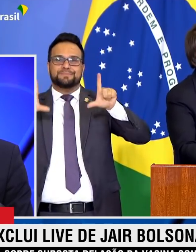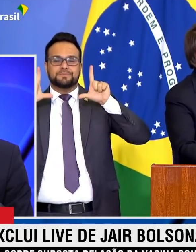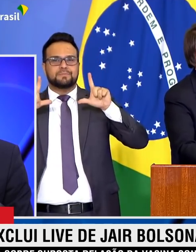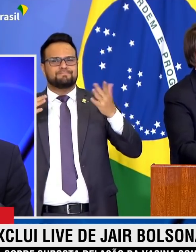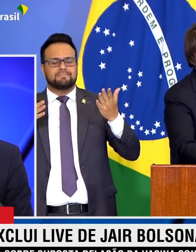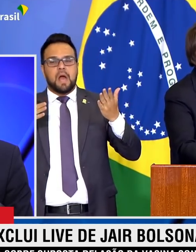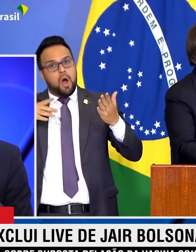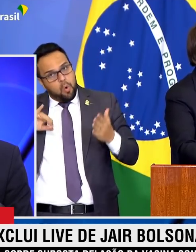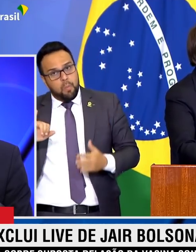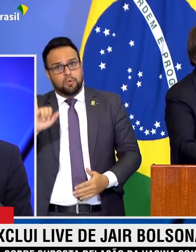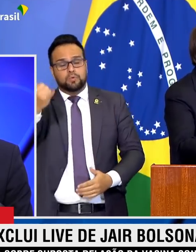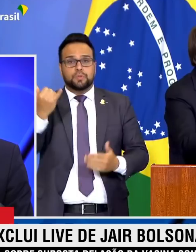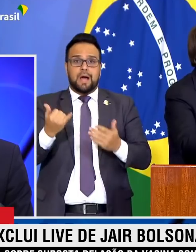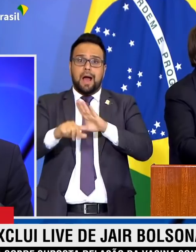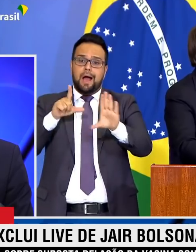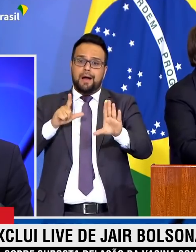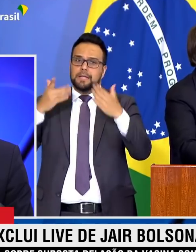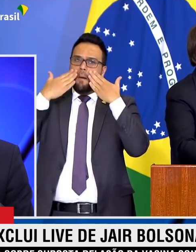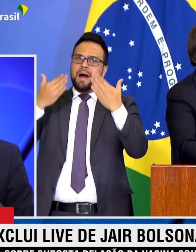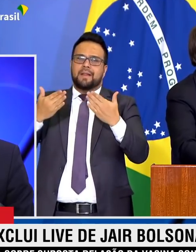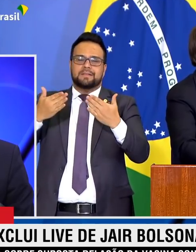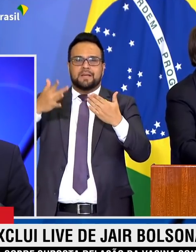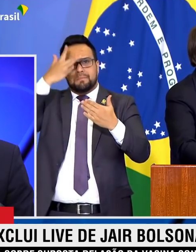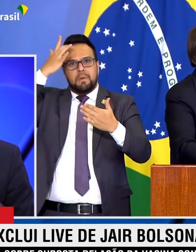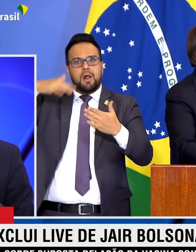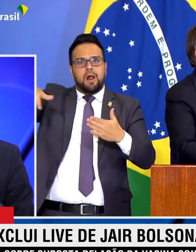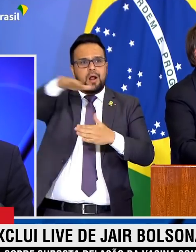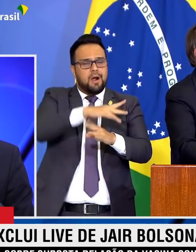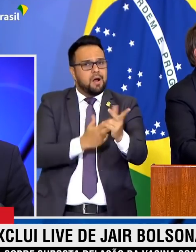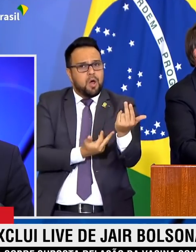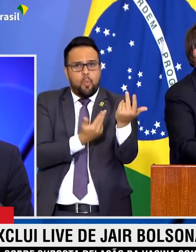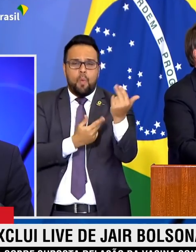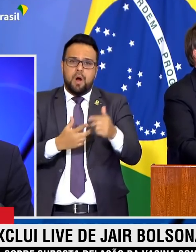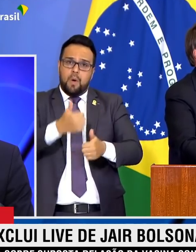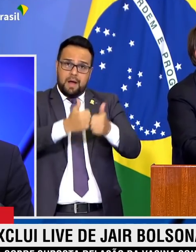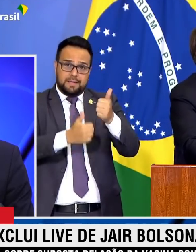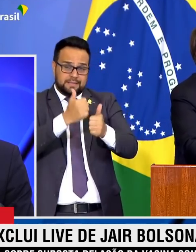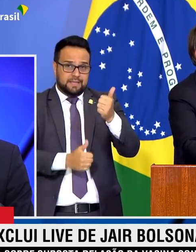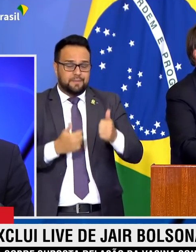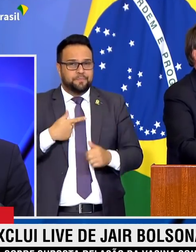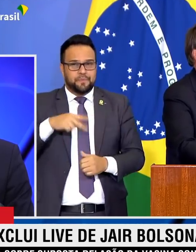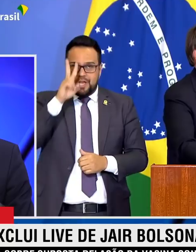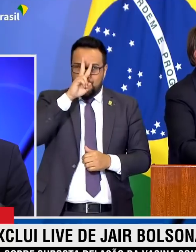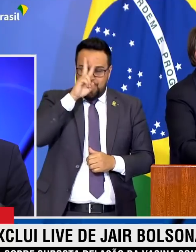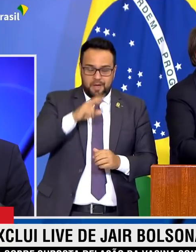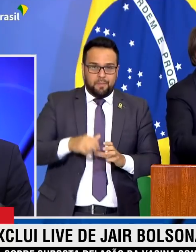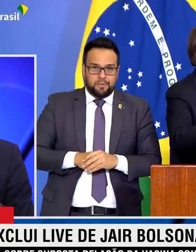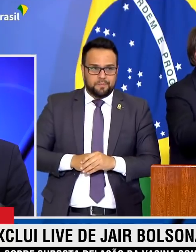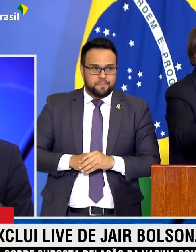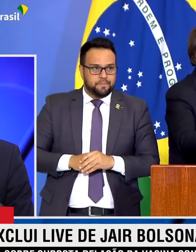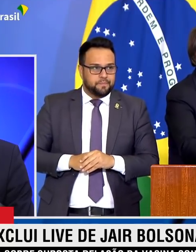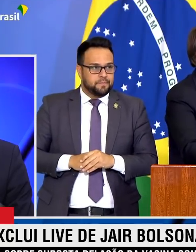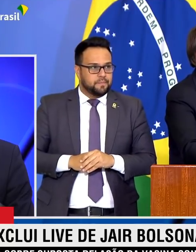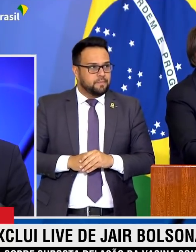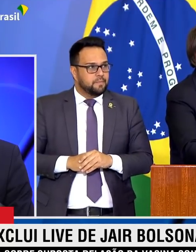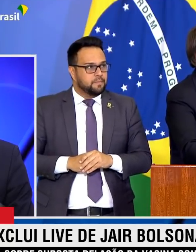bolsa família agora é auxílio Brasil É de fato a preocupação EA gente observa agora esse momento econômico né a política a